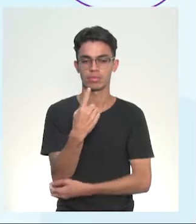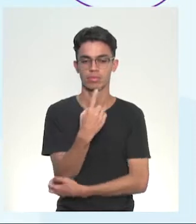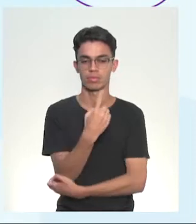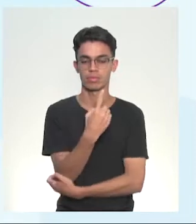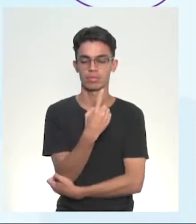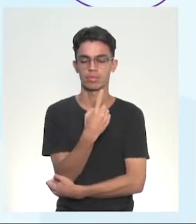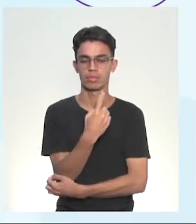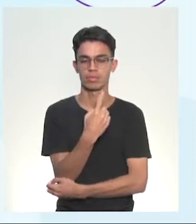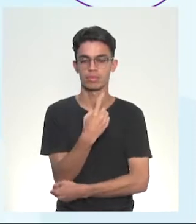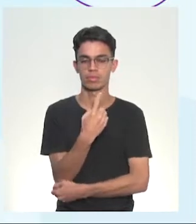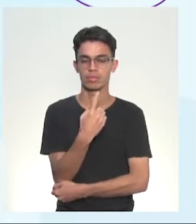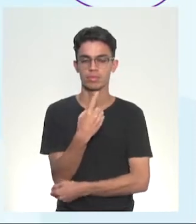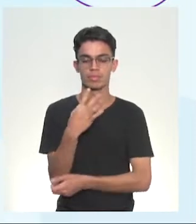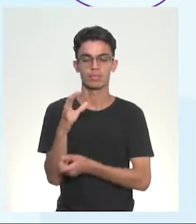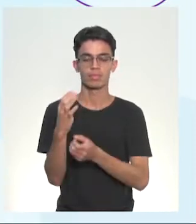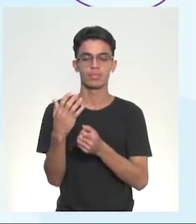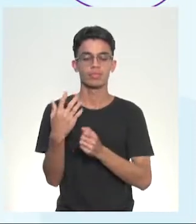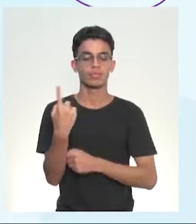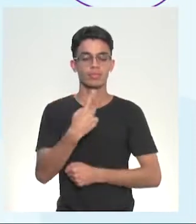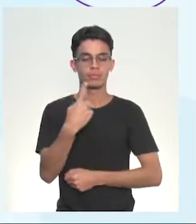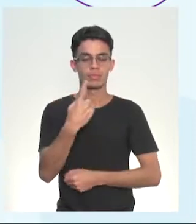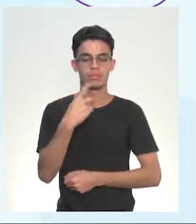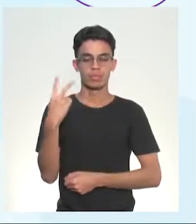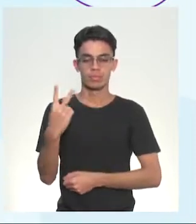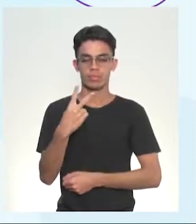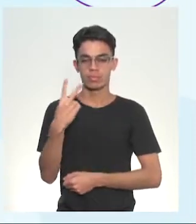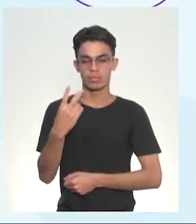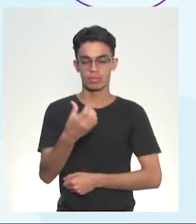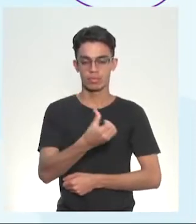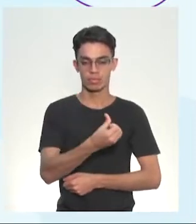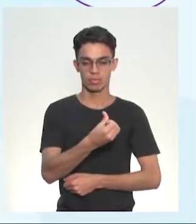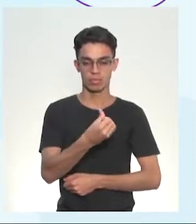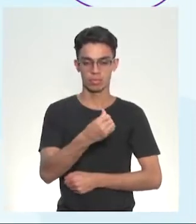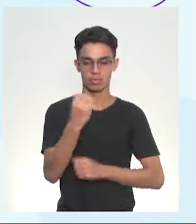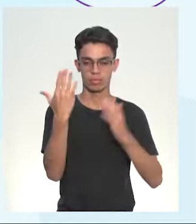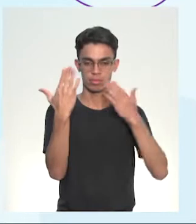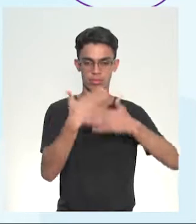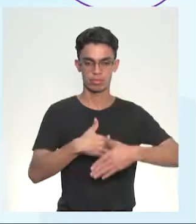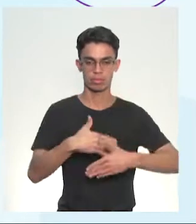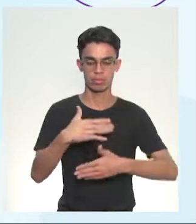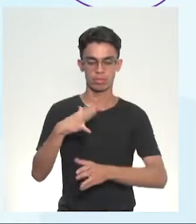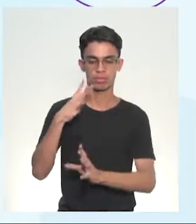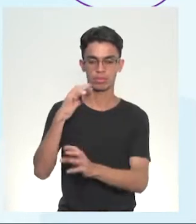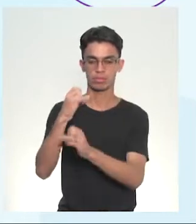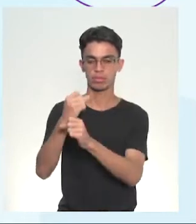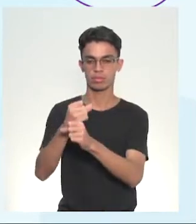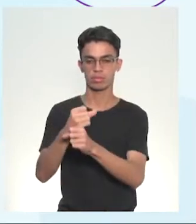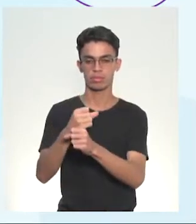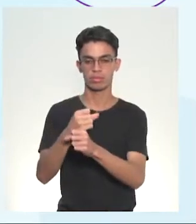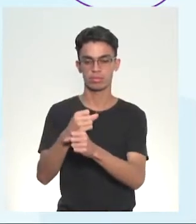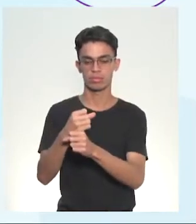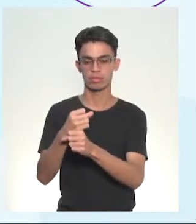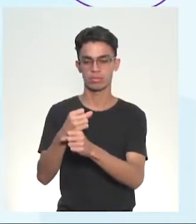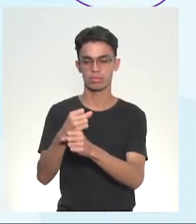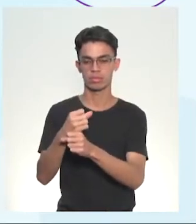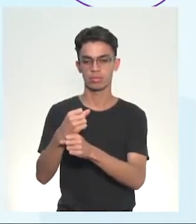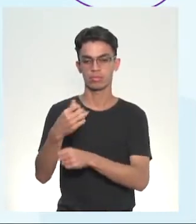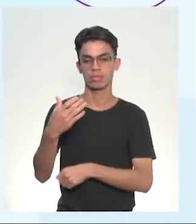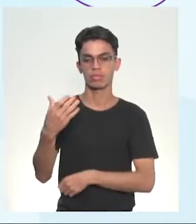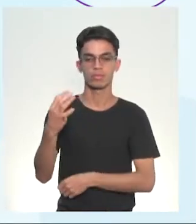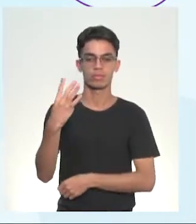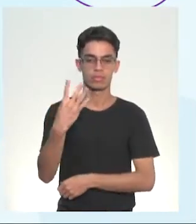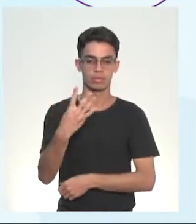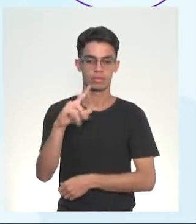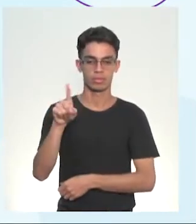Então, valor da prova. O primeiro valor da prova é 6. E aqui, a nota que a Cristina tirou.